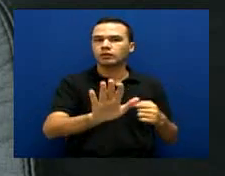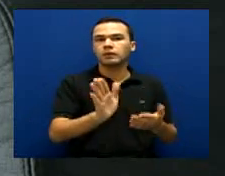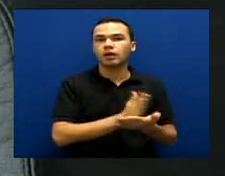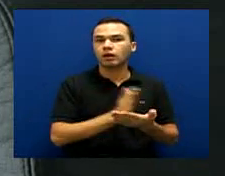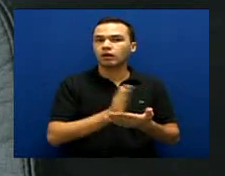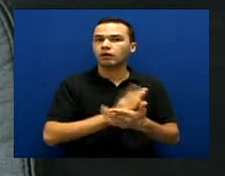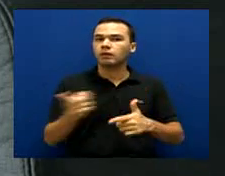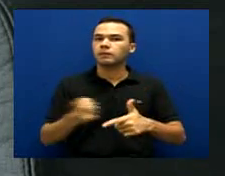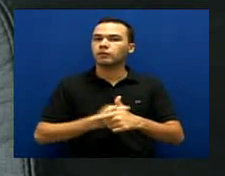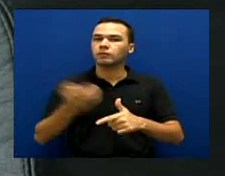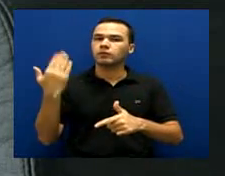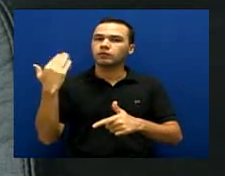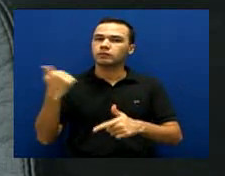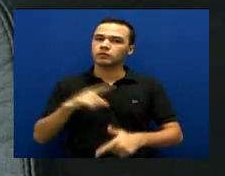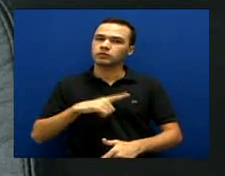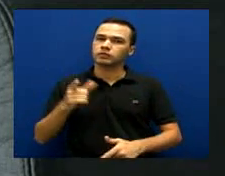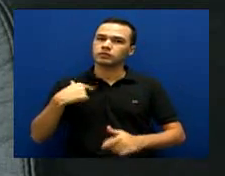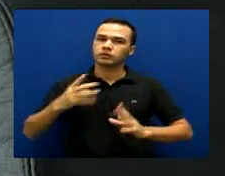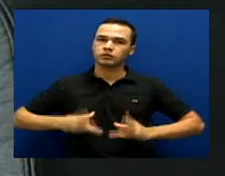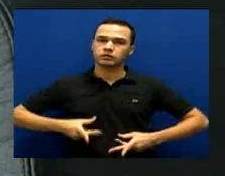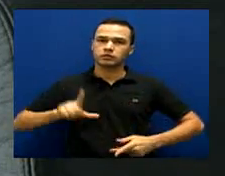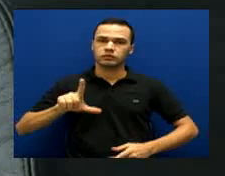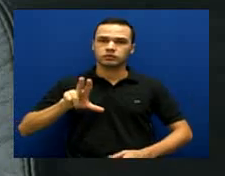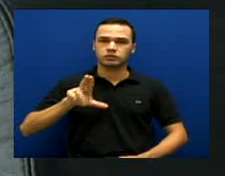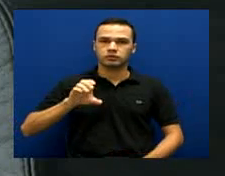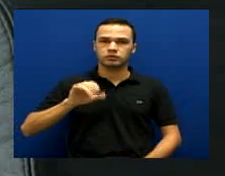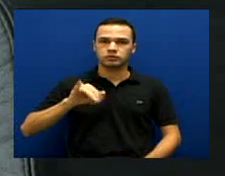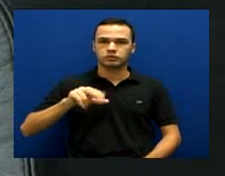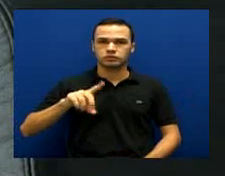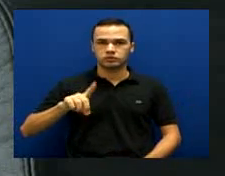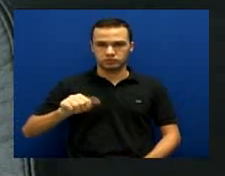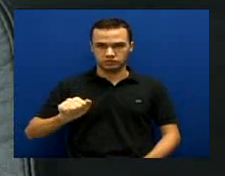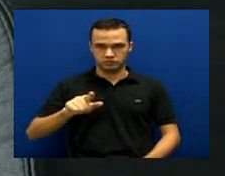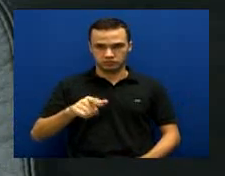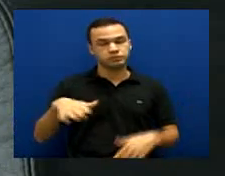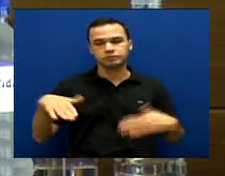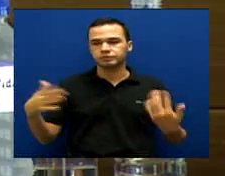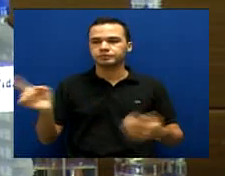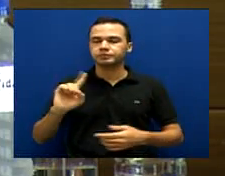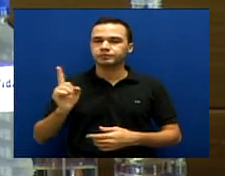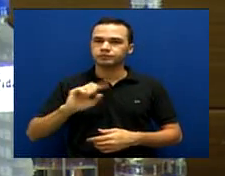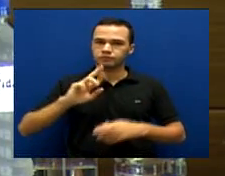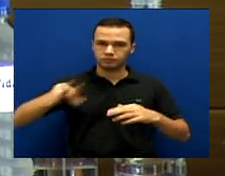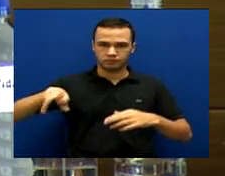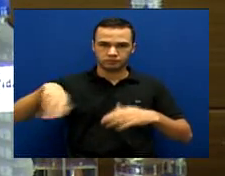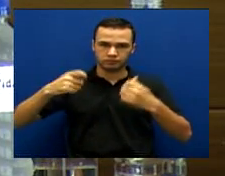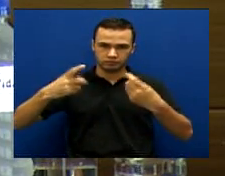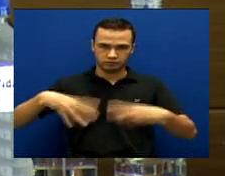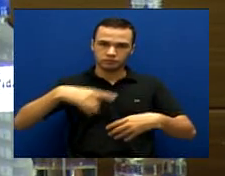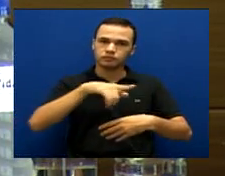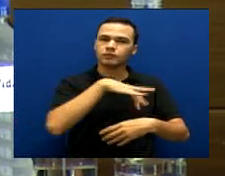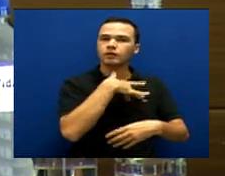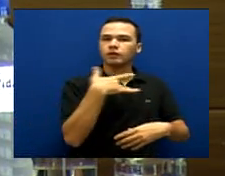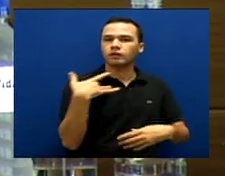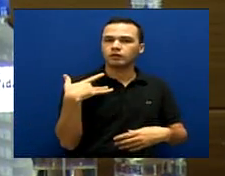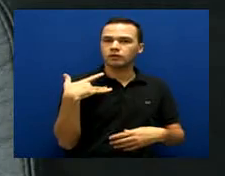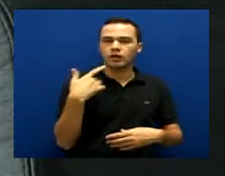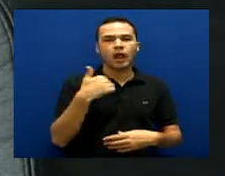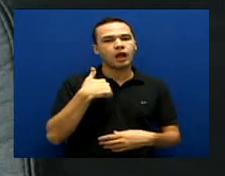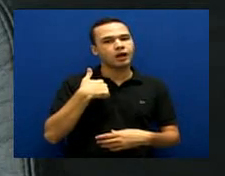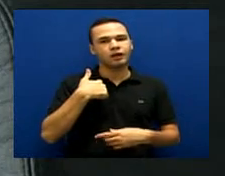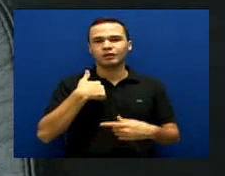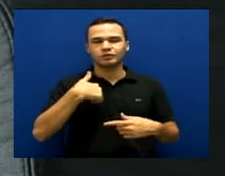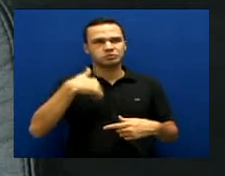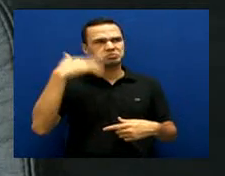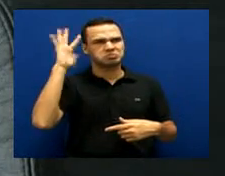dúvidas que existiam para o hospital santa lucinda na vereadora neste caso aqui é respeito à saúde não só nenhuma especialista em orçamento